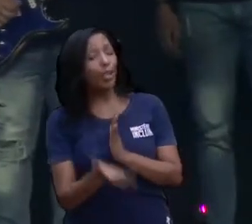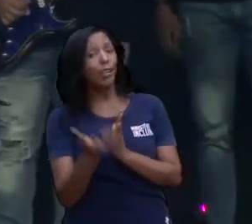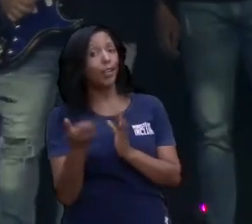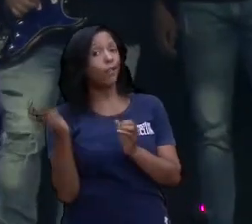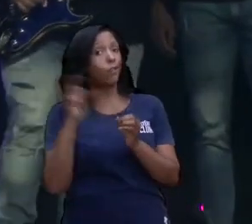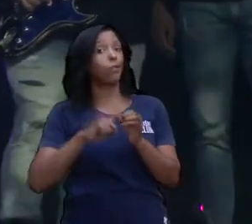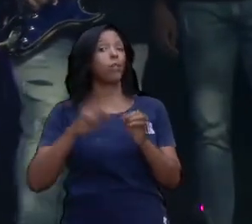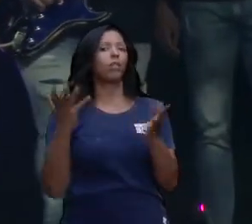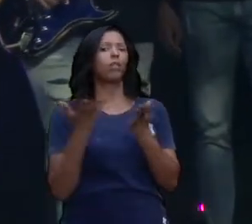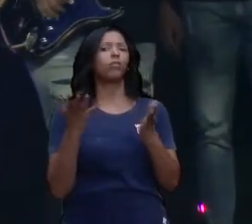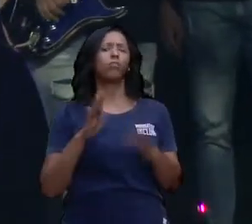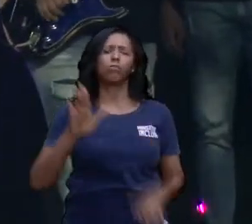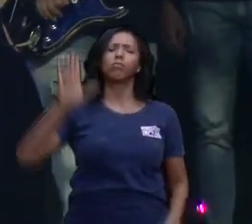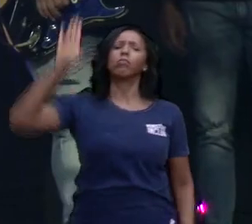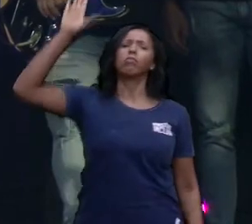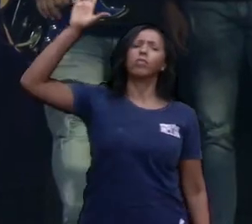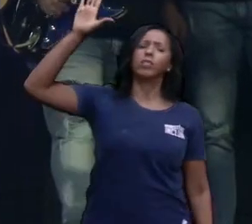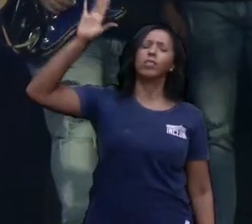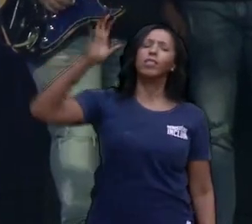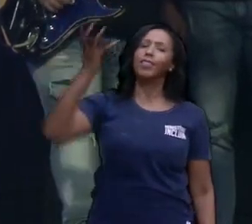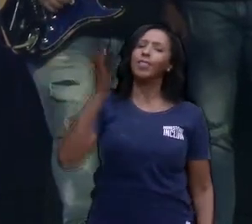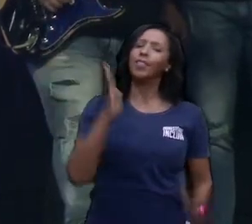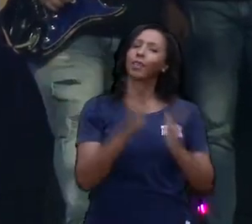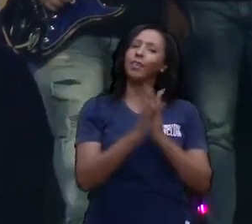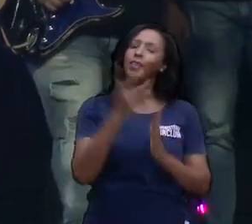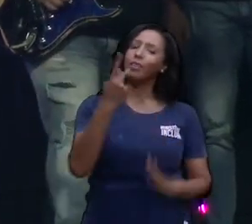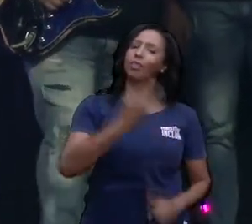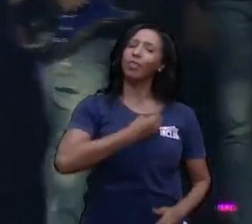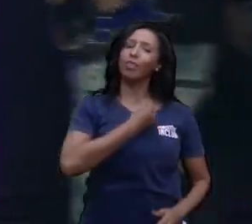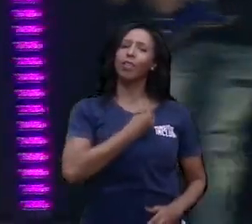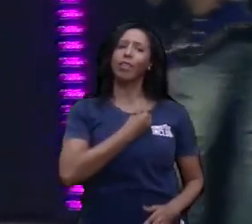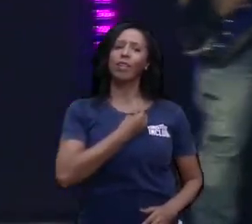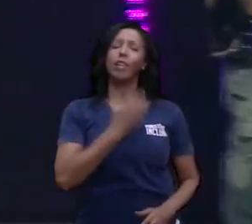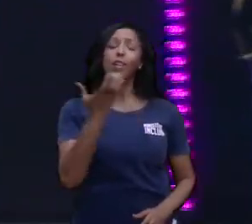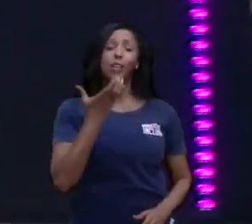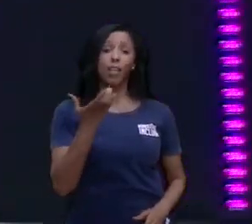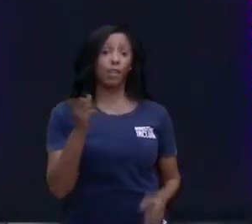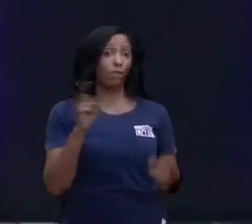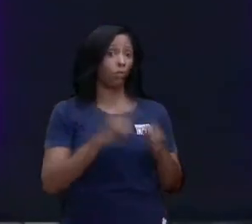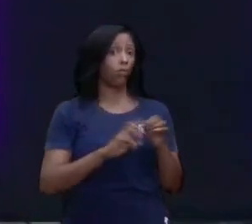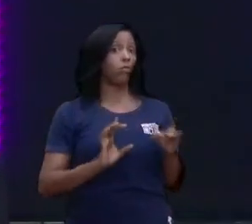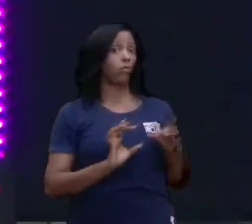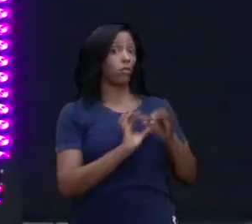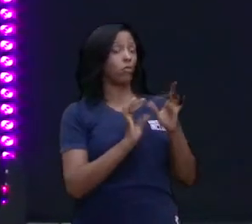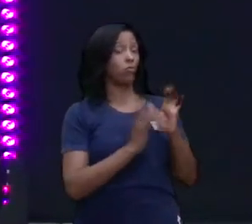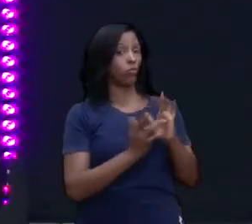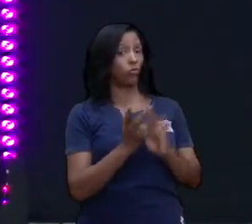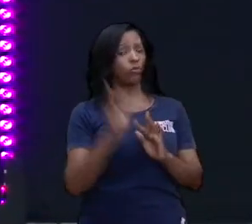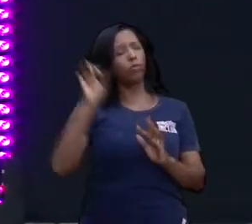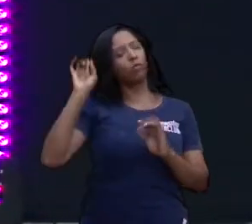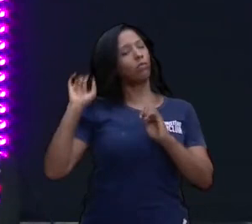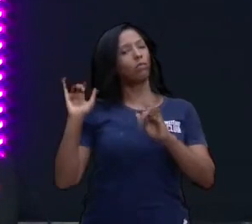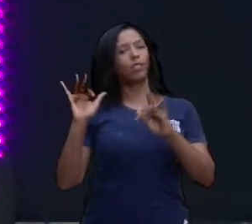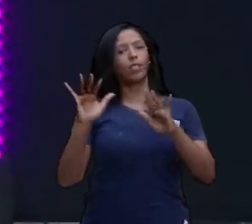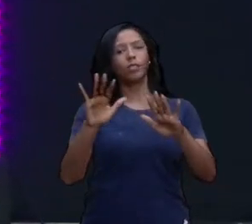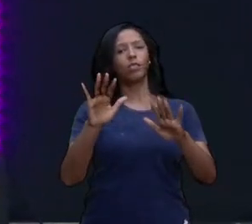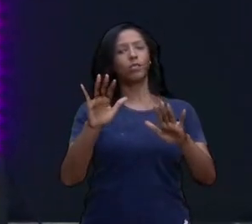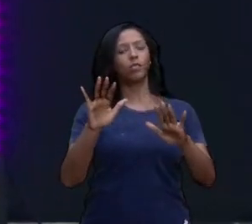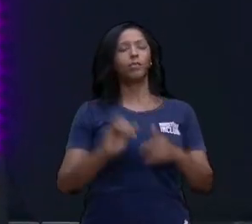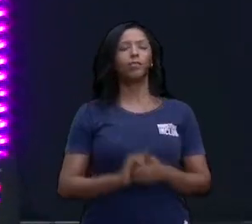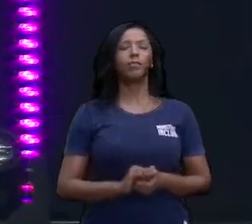um levante bem alto a sua mão eu quero lá por você tem alguém afastado querendo ser voltar para Jesus Deus abençoe pode baixar